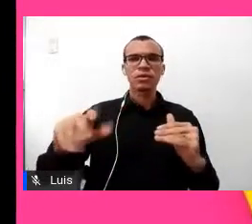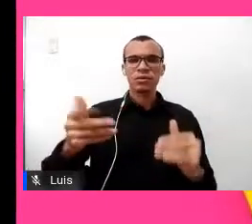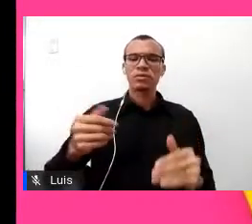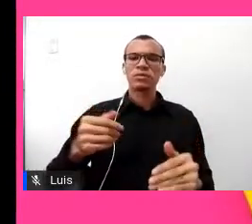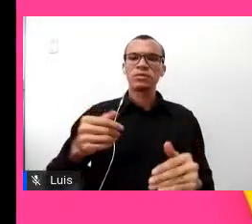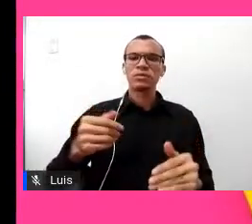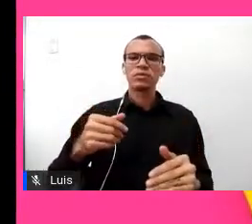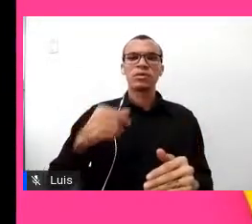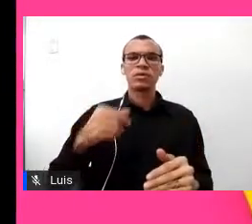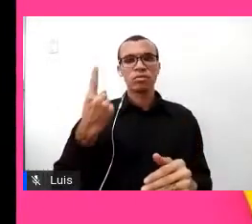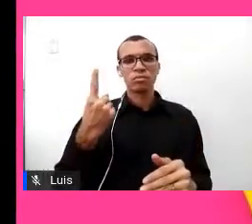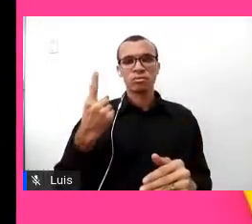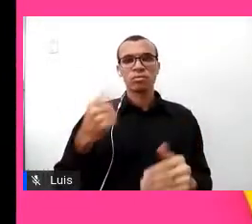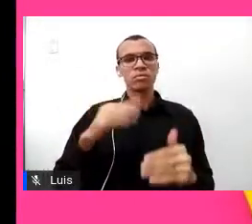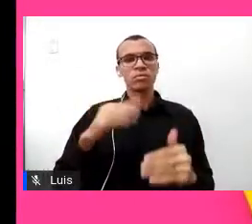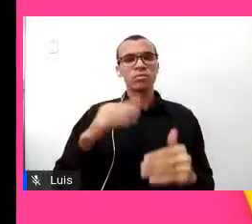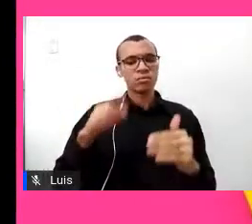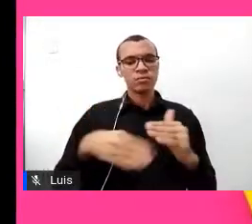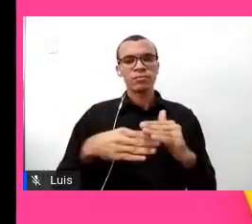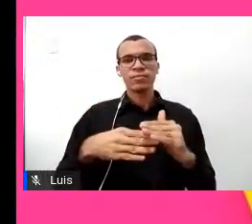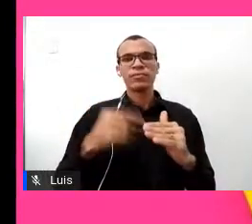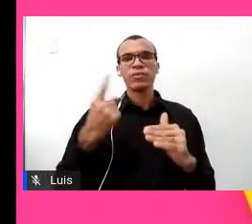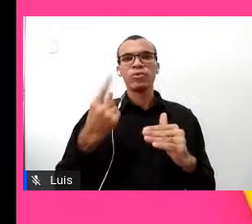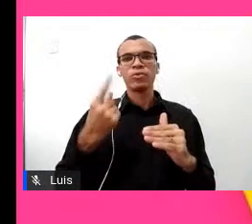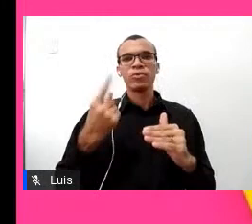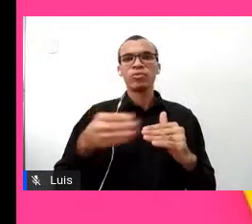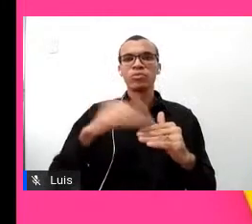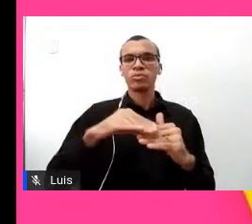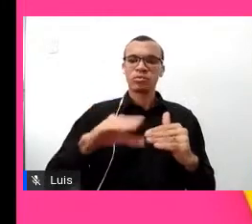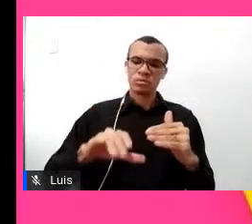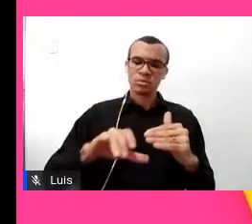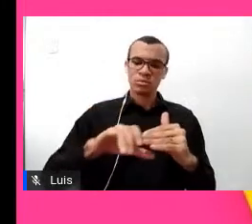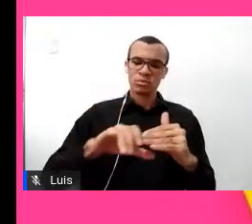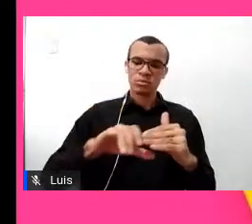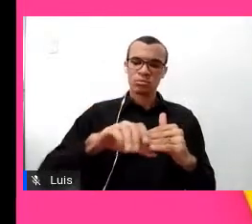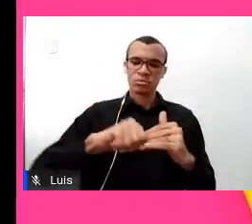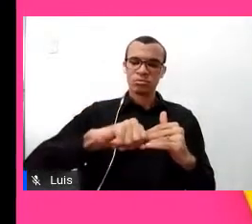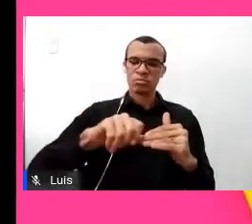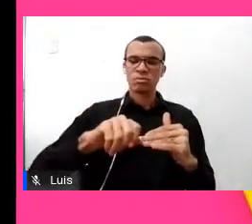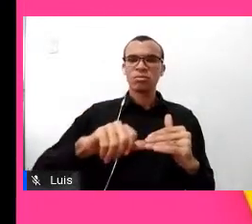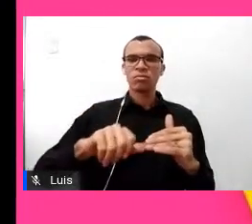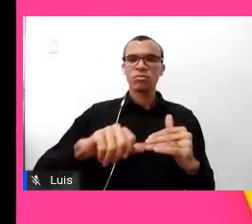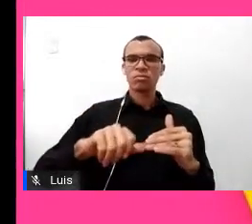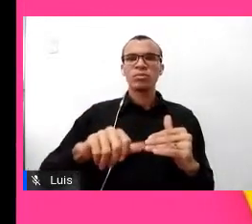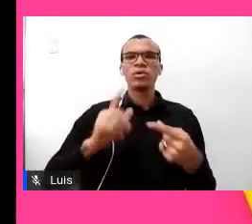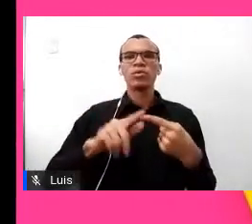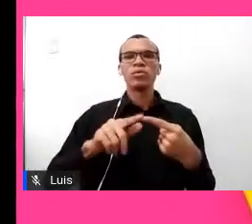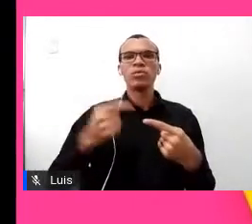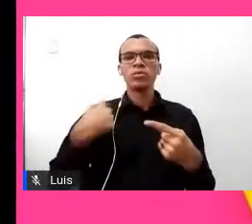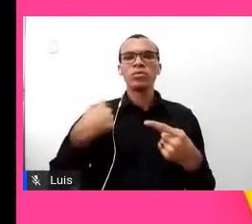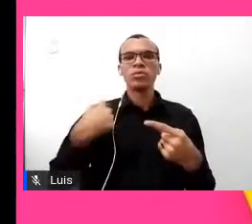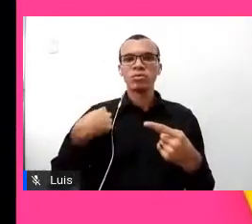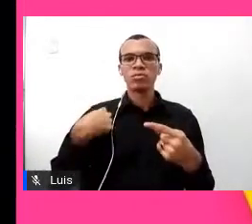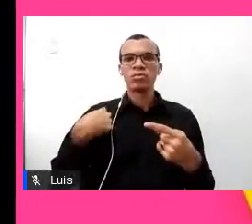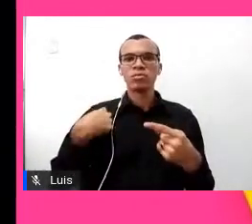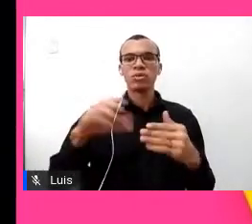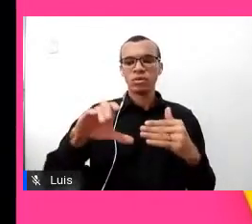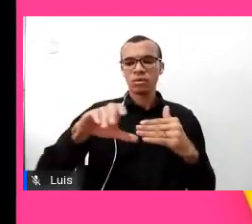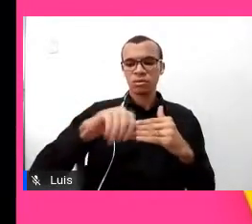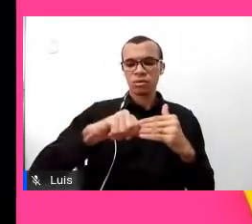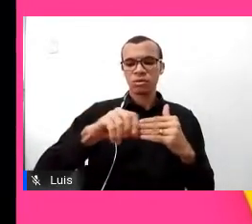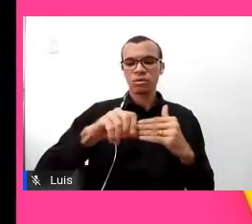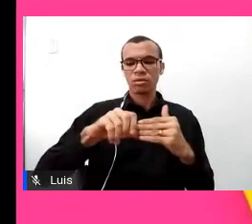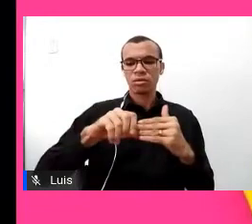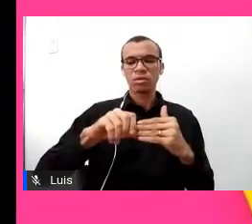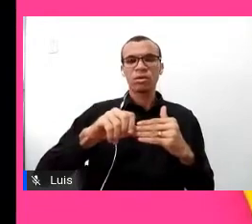por baixo, um aqui por cima e apertaria. Por quê? Porque na hora que eu aperto toda a